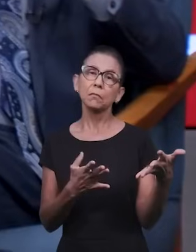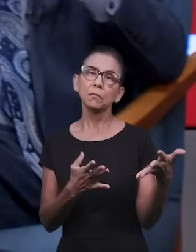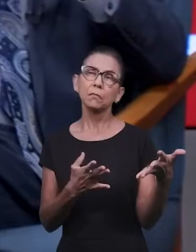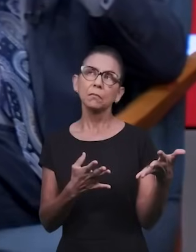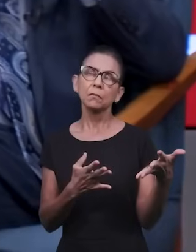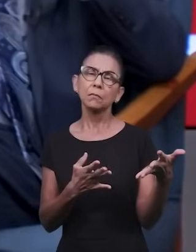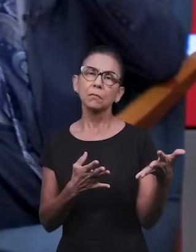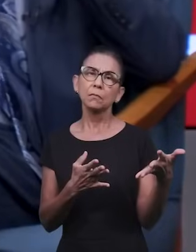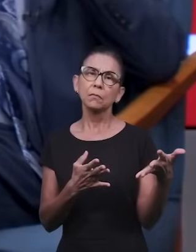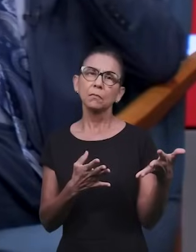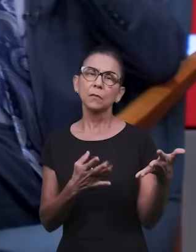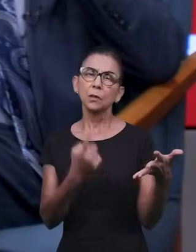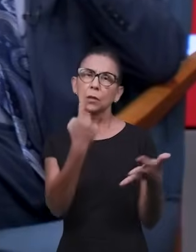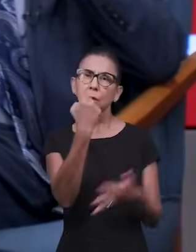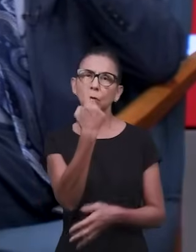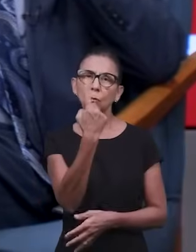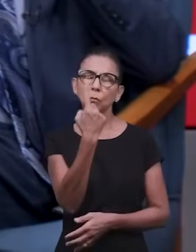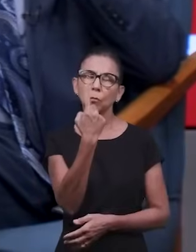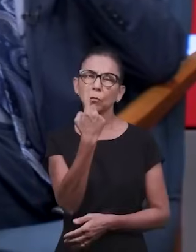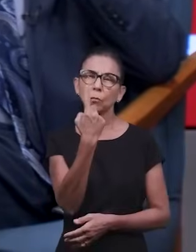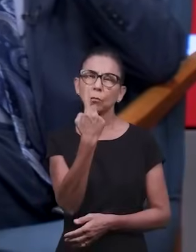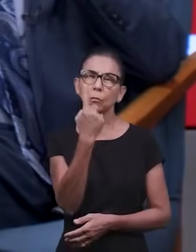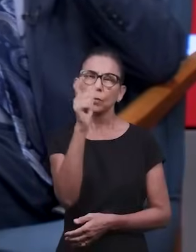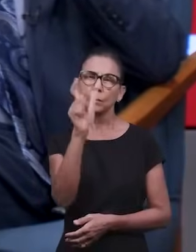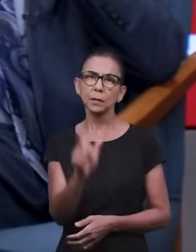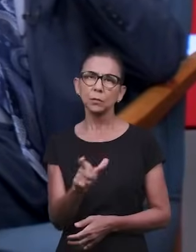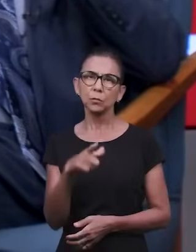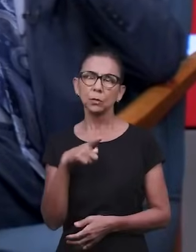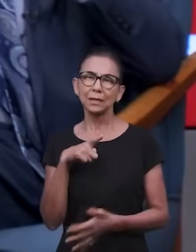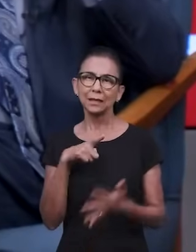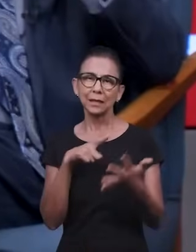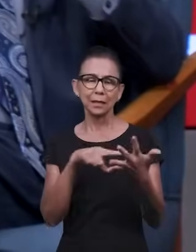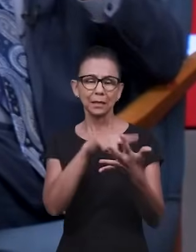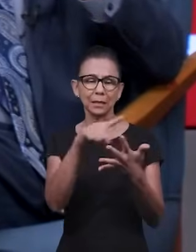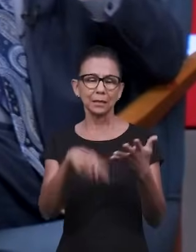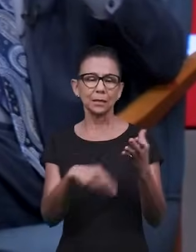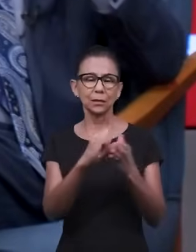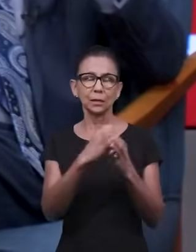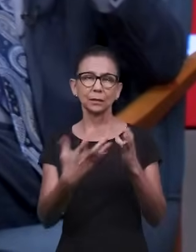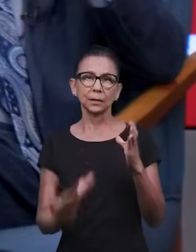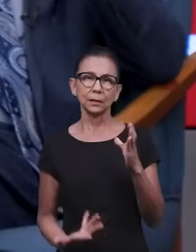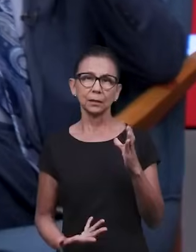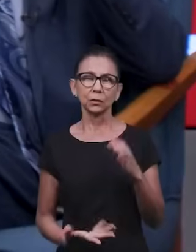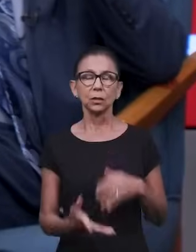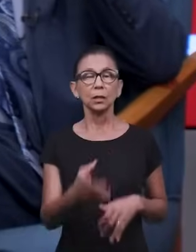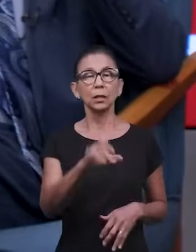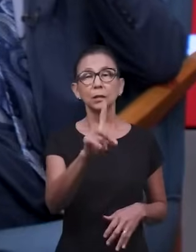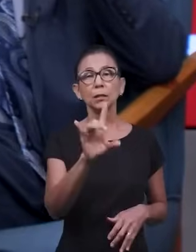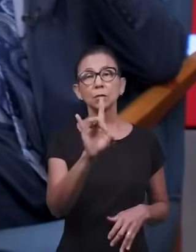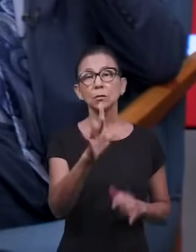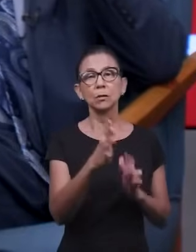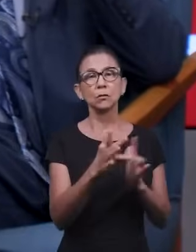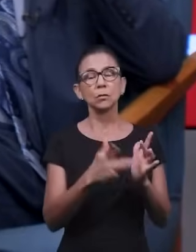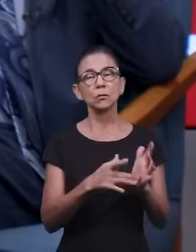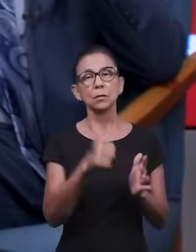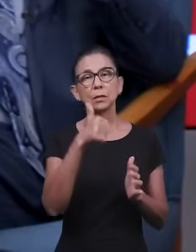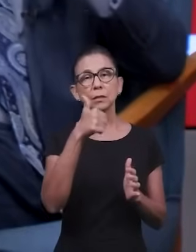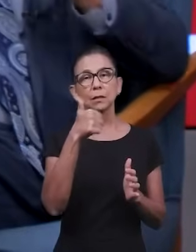tem o cinco não ninguém tem cinco quem tinha os cinco Ministérios era Jesus